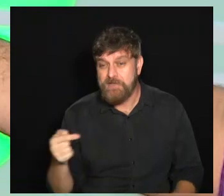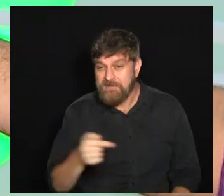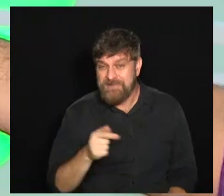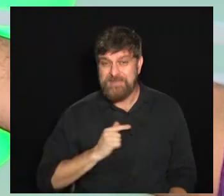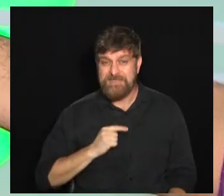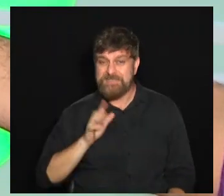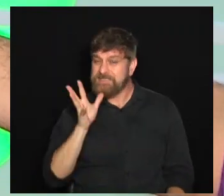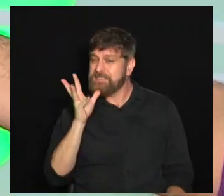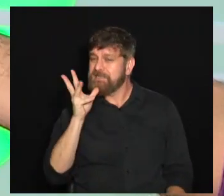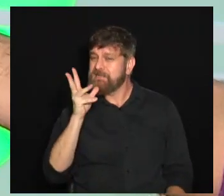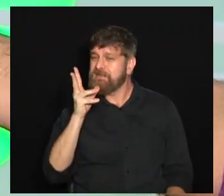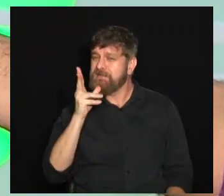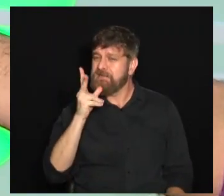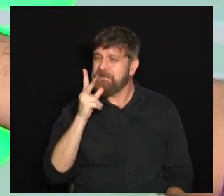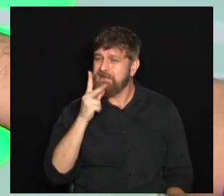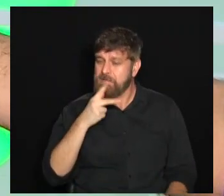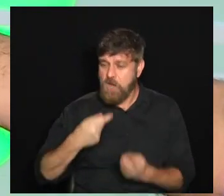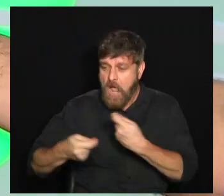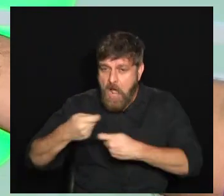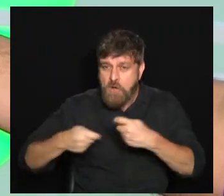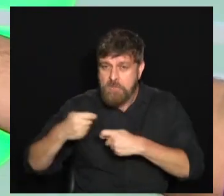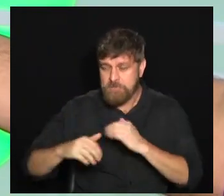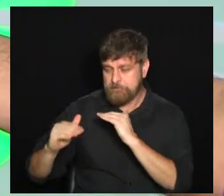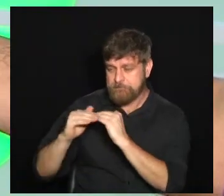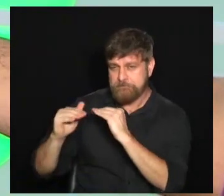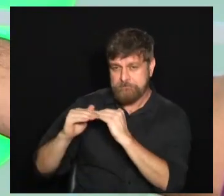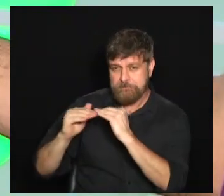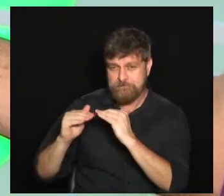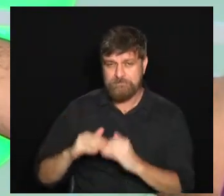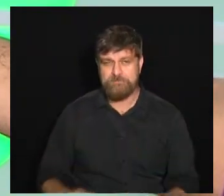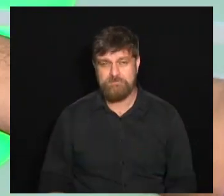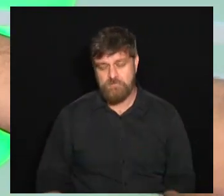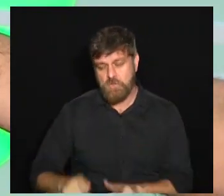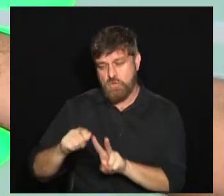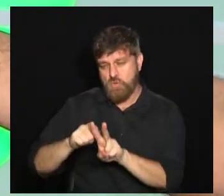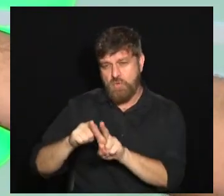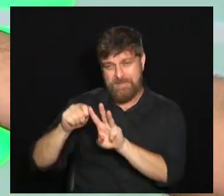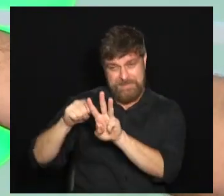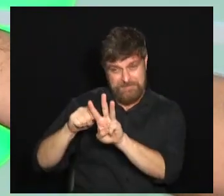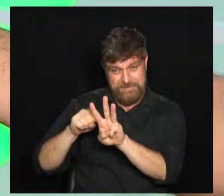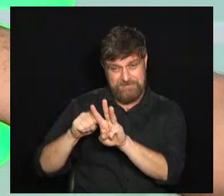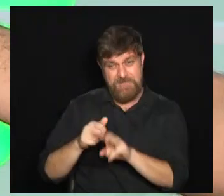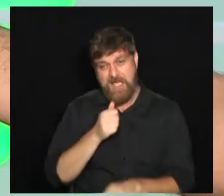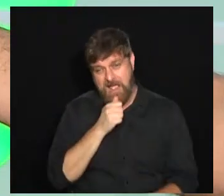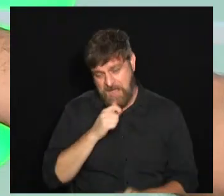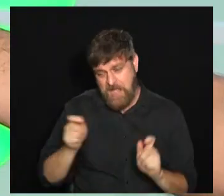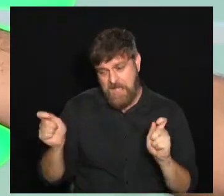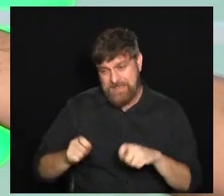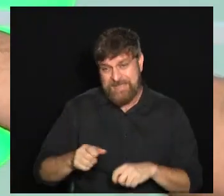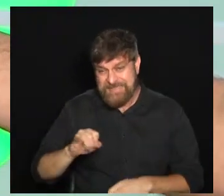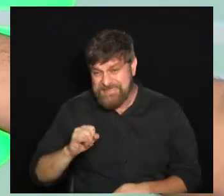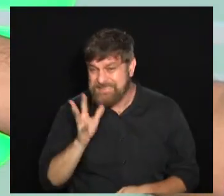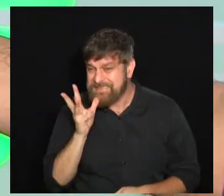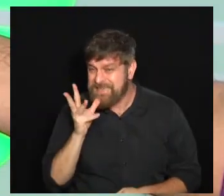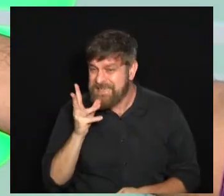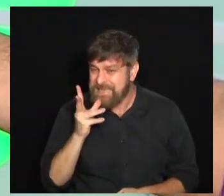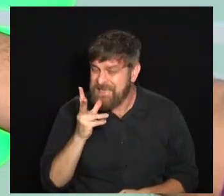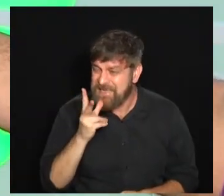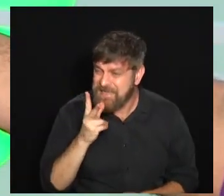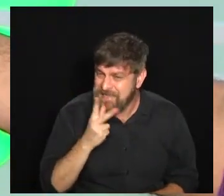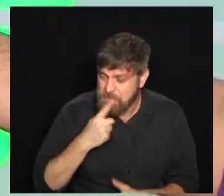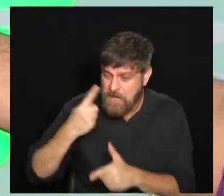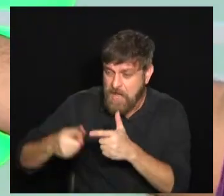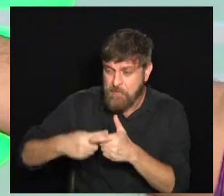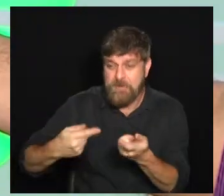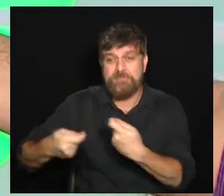demorar muito tempo para voltar a um ponto de equilíbrio, se forem 2, 3 meses, né, ainda dá para equacionar, mas se durar muito tempo, você